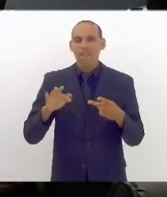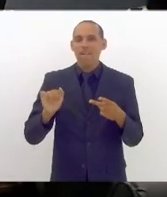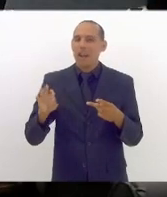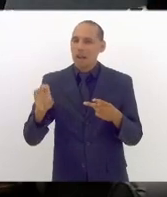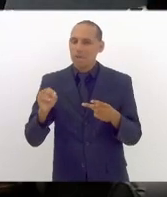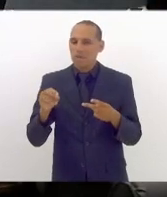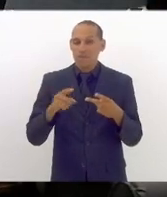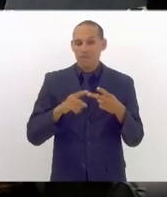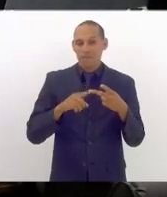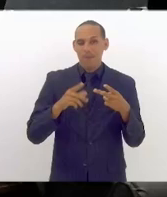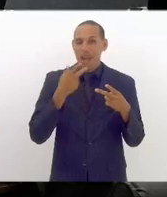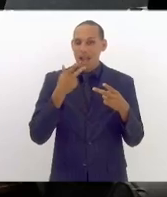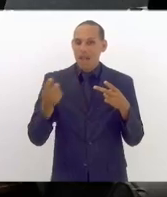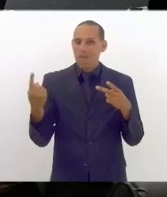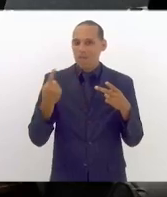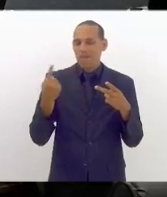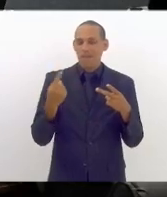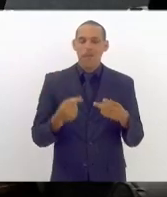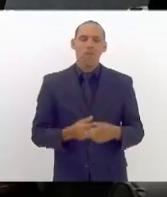primeiro